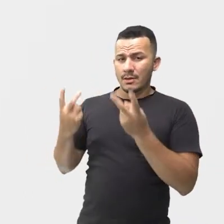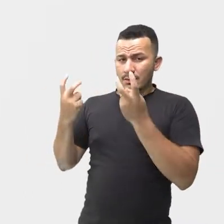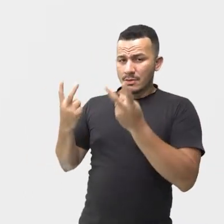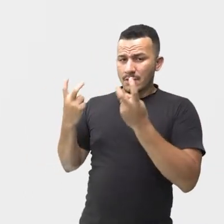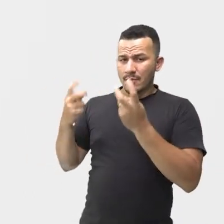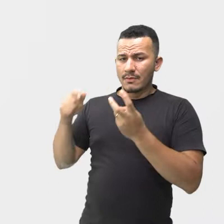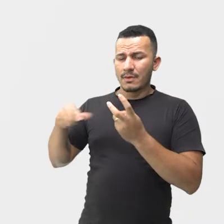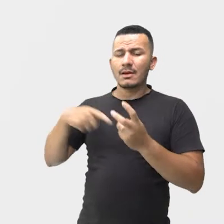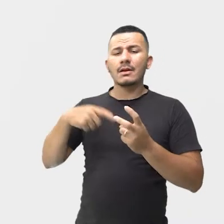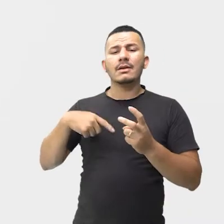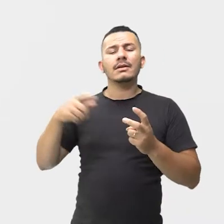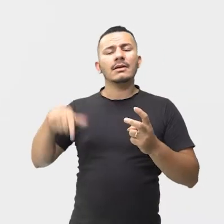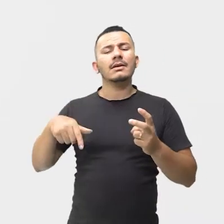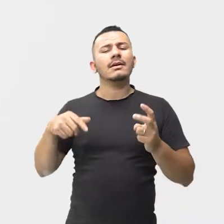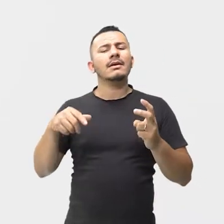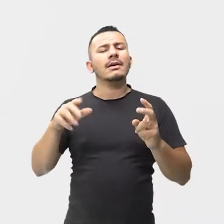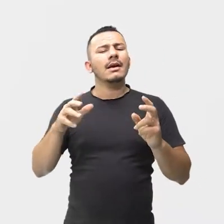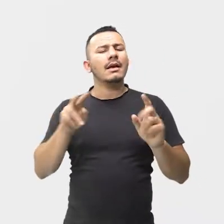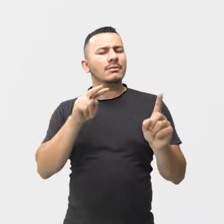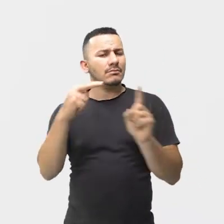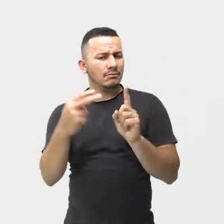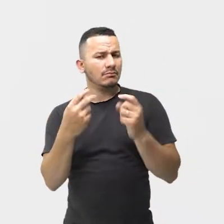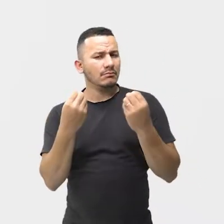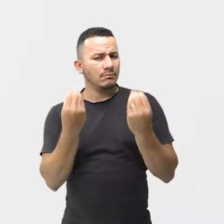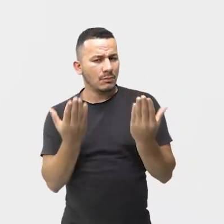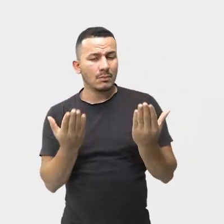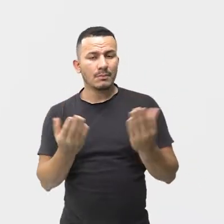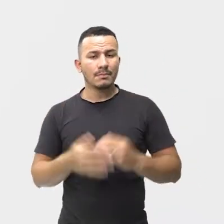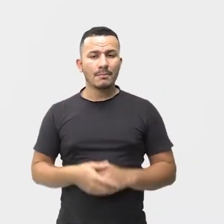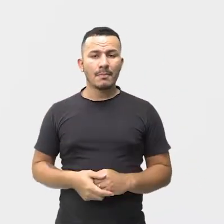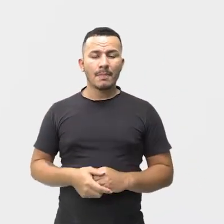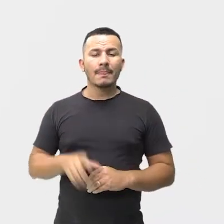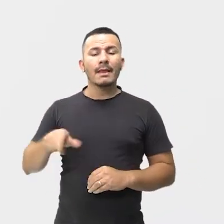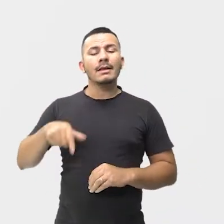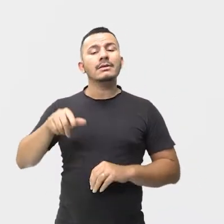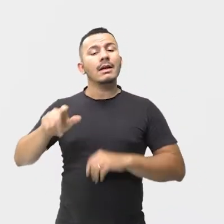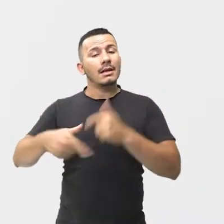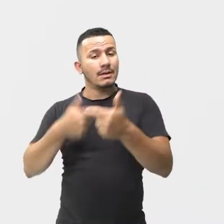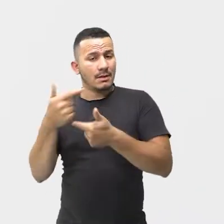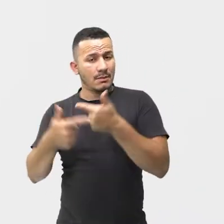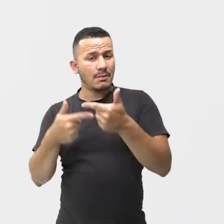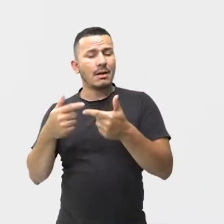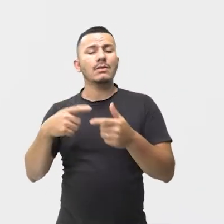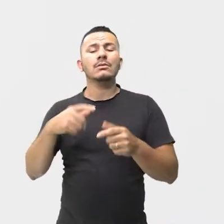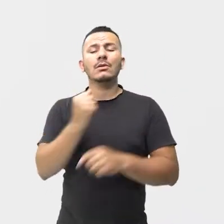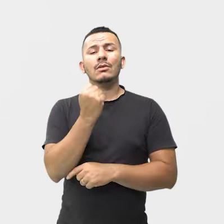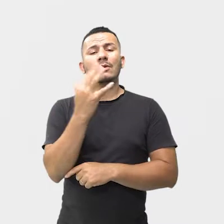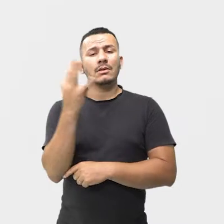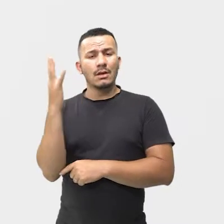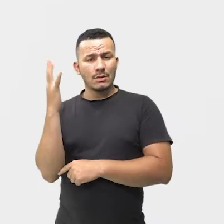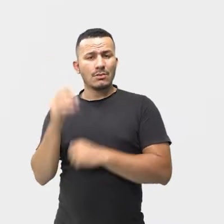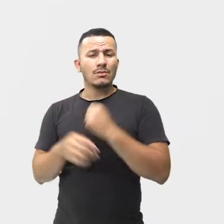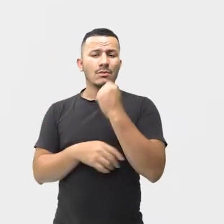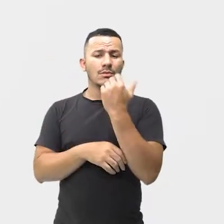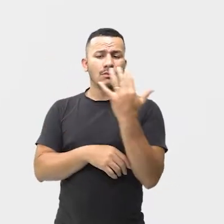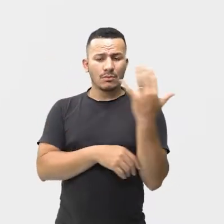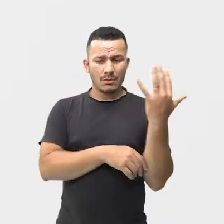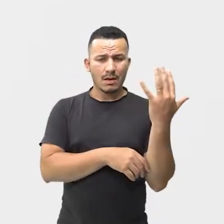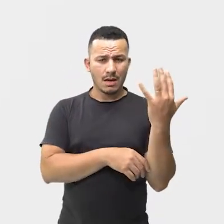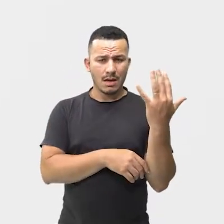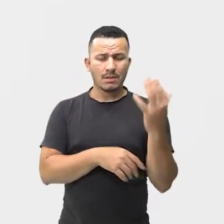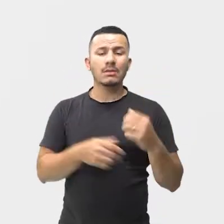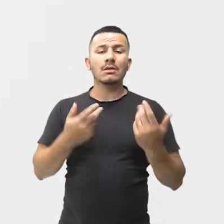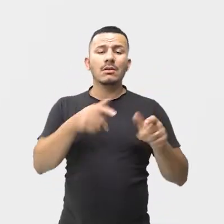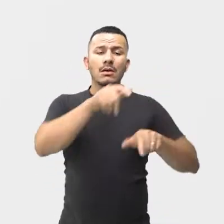os via de determinada perspectiva, ou seja, produzia a natureza tal qual sua visão captava. Então,